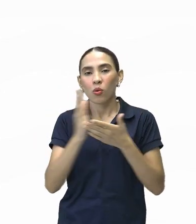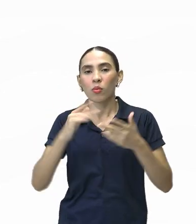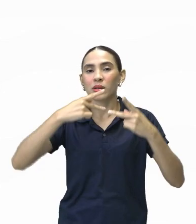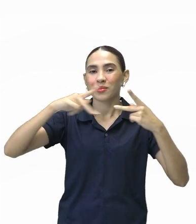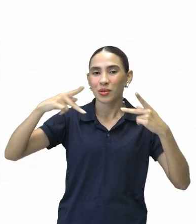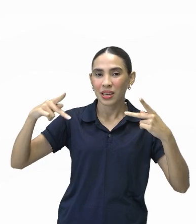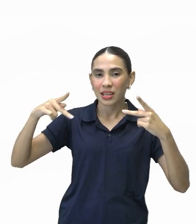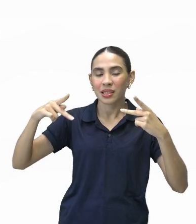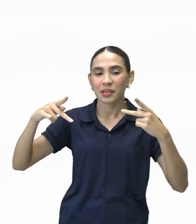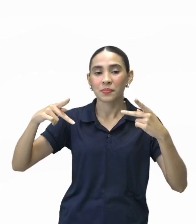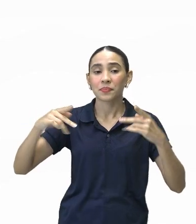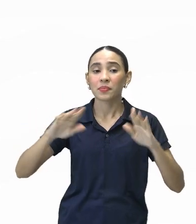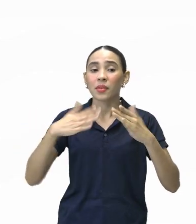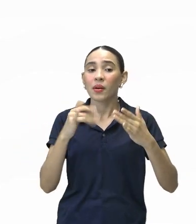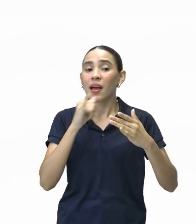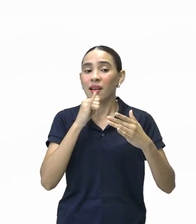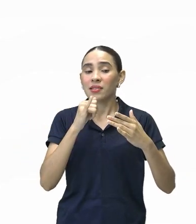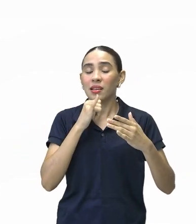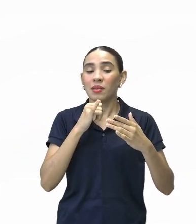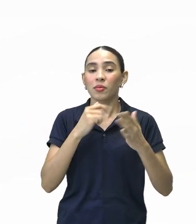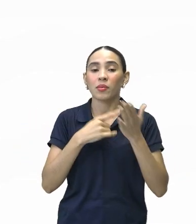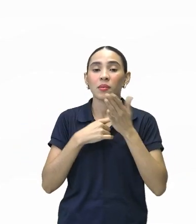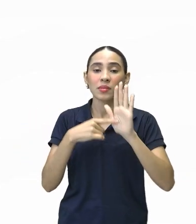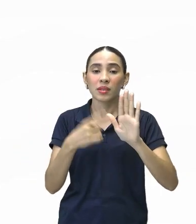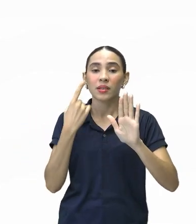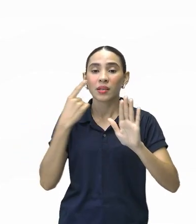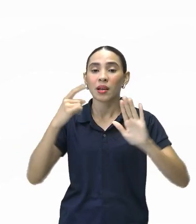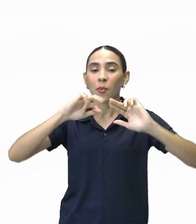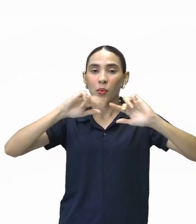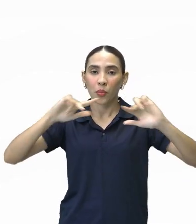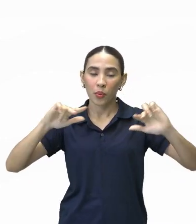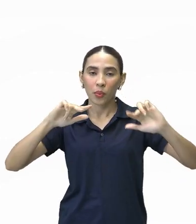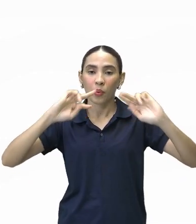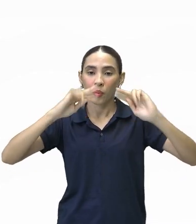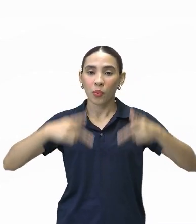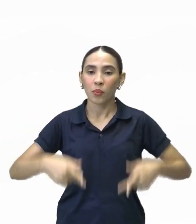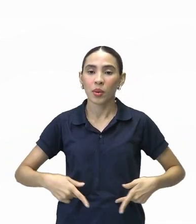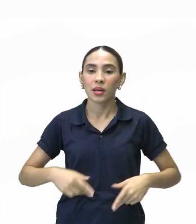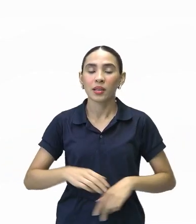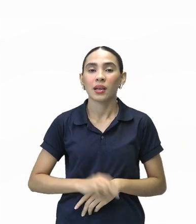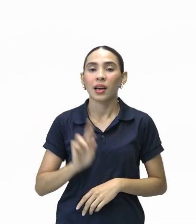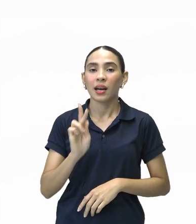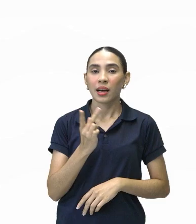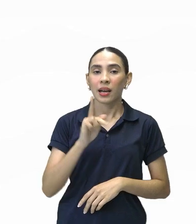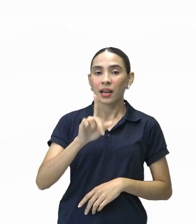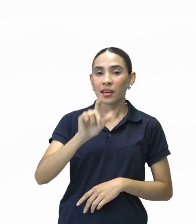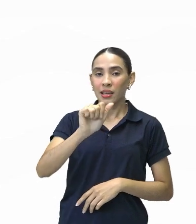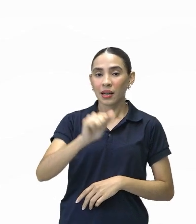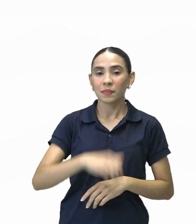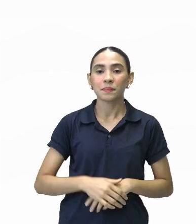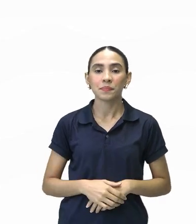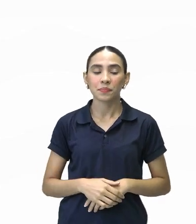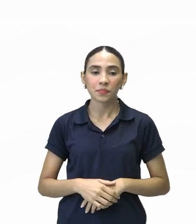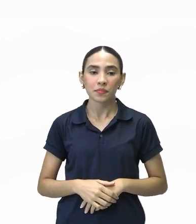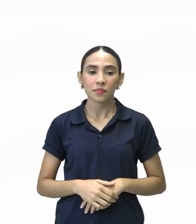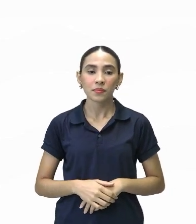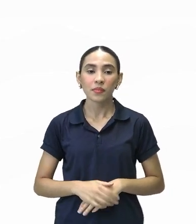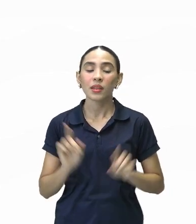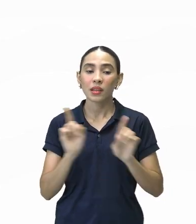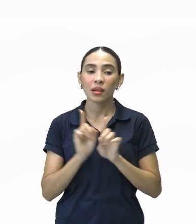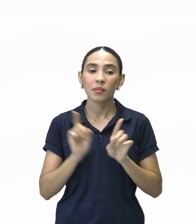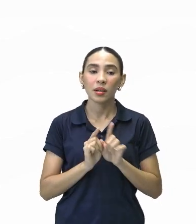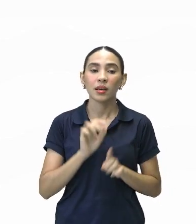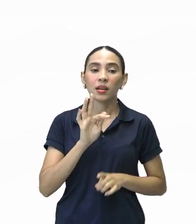proteínas. Aí o exemplo que a gente está dando aí é a diversidade humana em HLA. E o